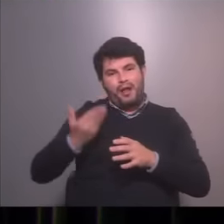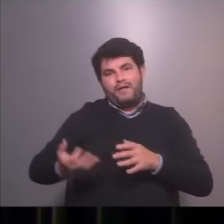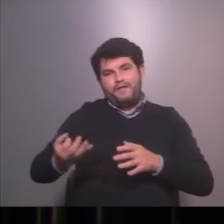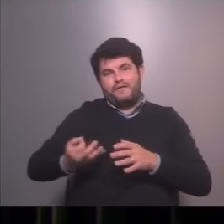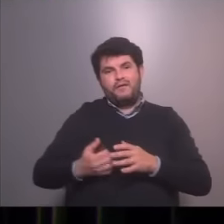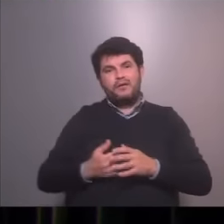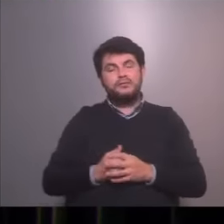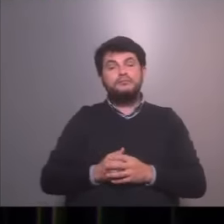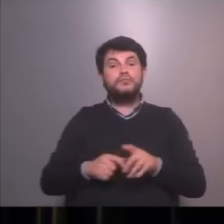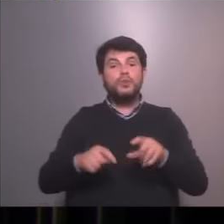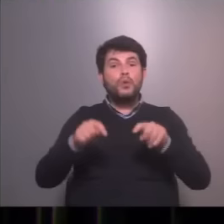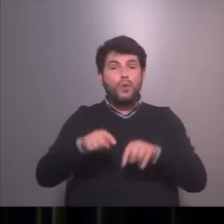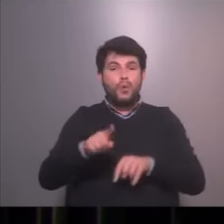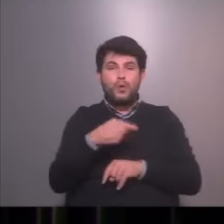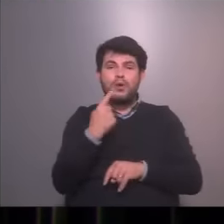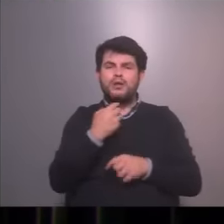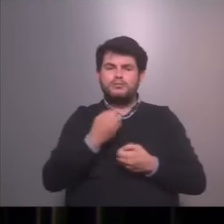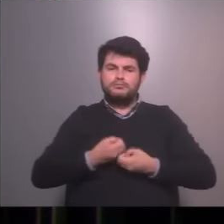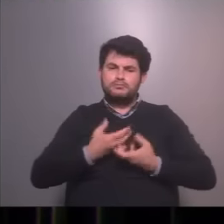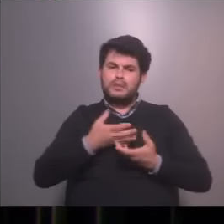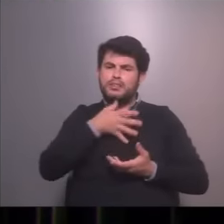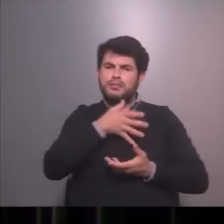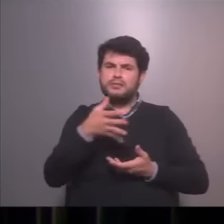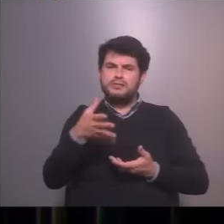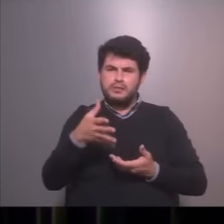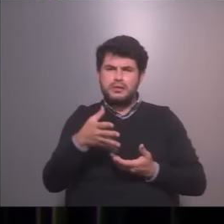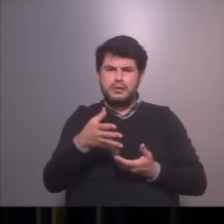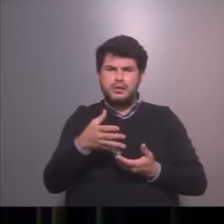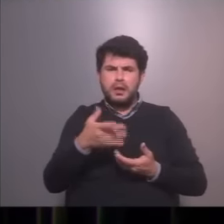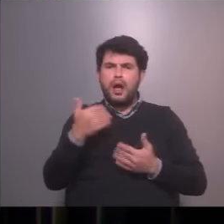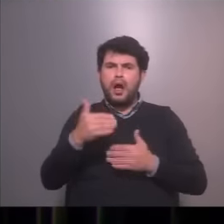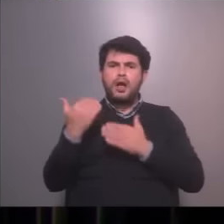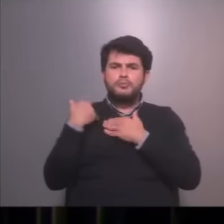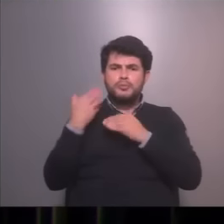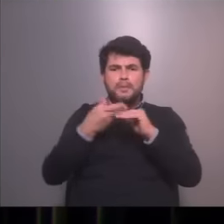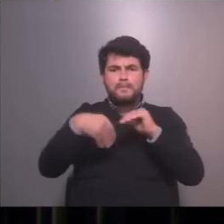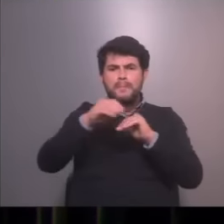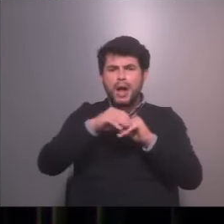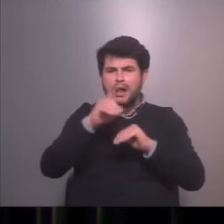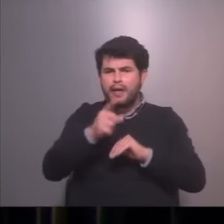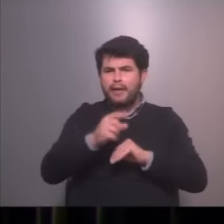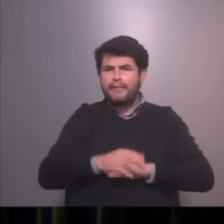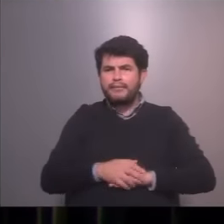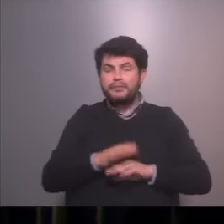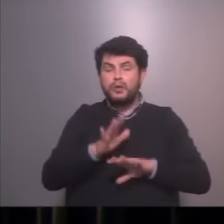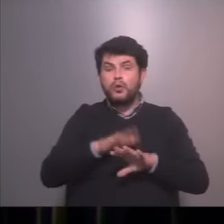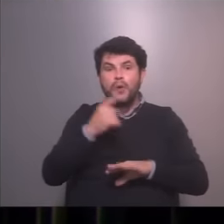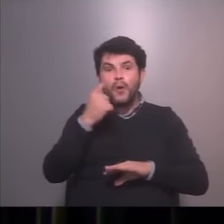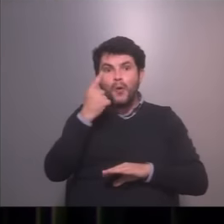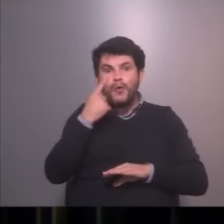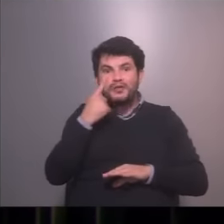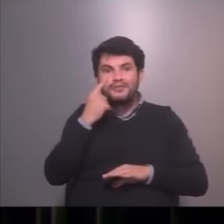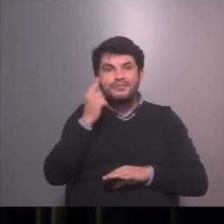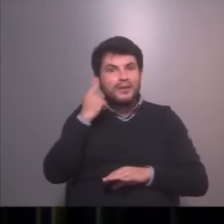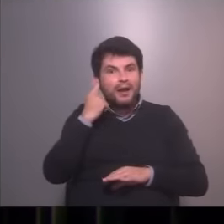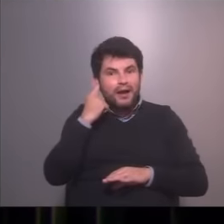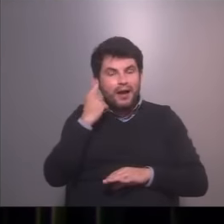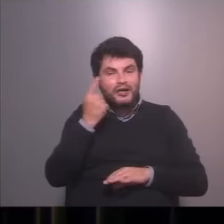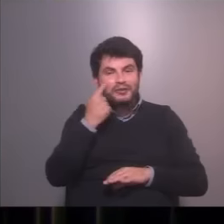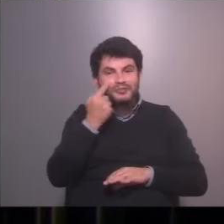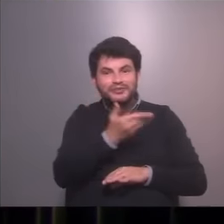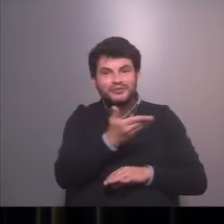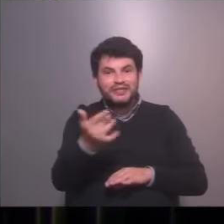problema, nem a responsabilidade da comunidade humana. Hoje, podemos dizer que